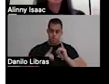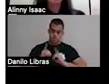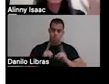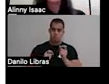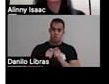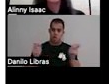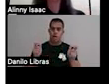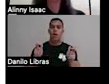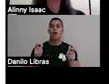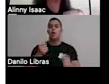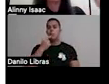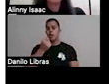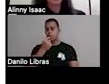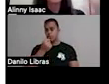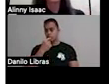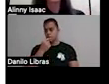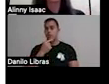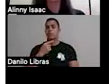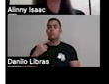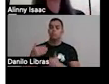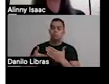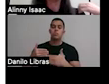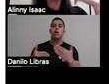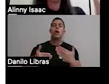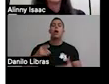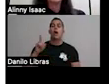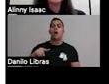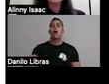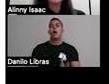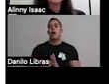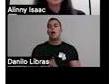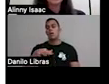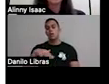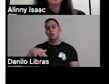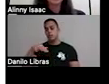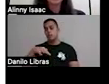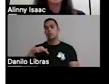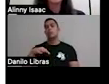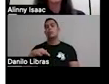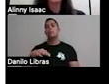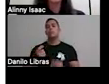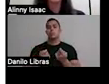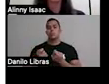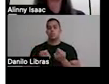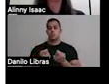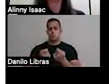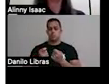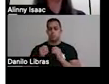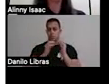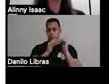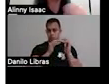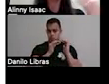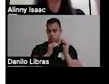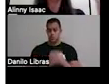dos medicamentos eles giram em torno, portanto, dessa regulação desses neurotransmissores do